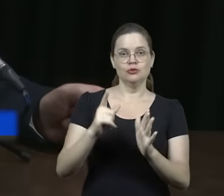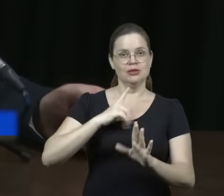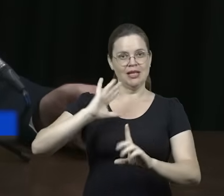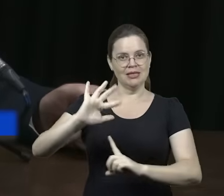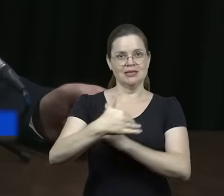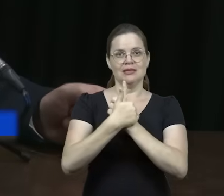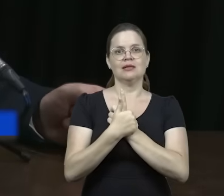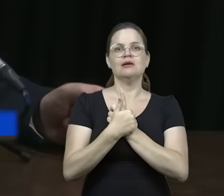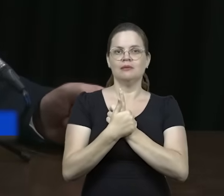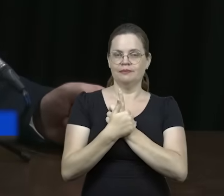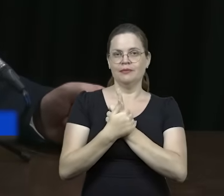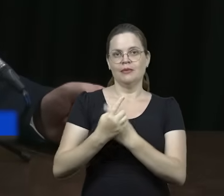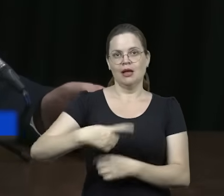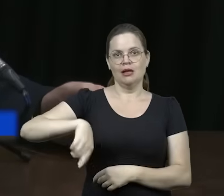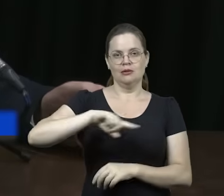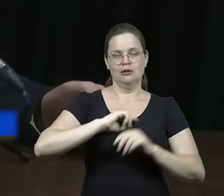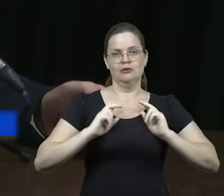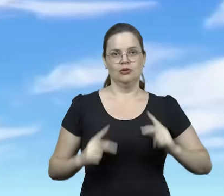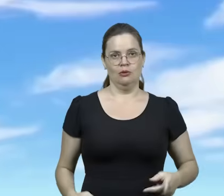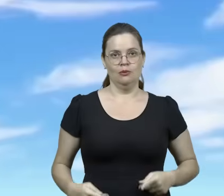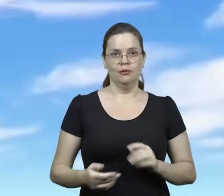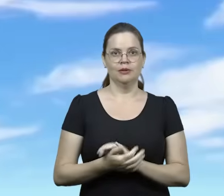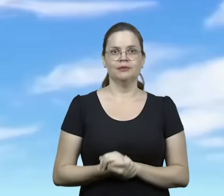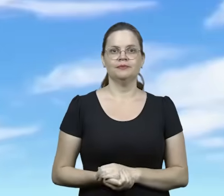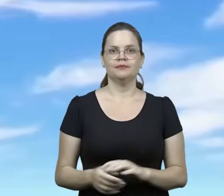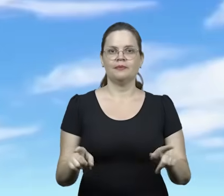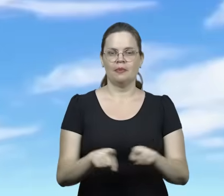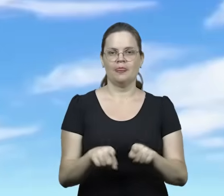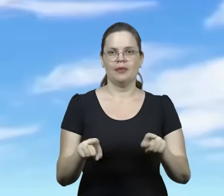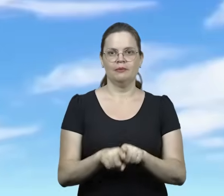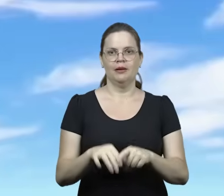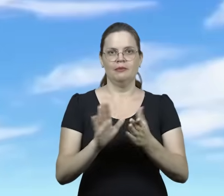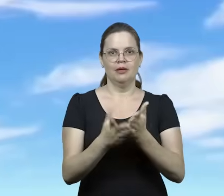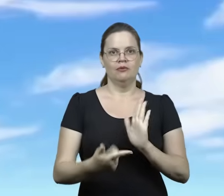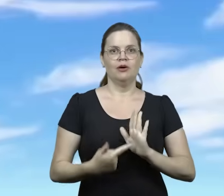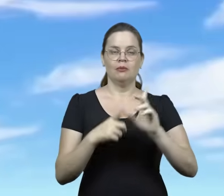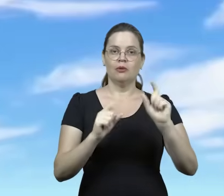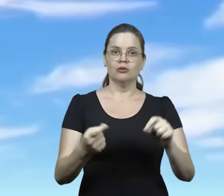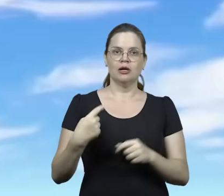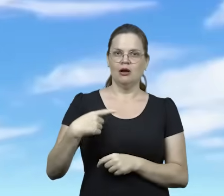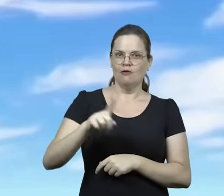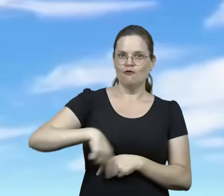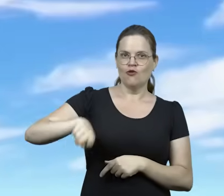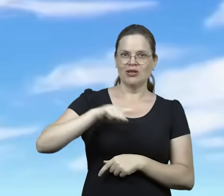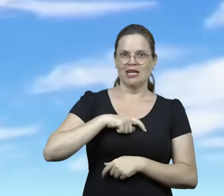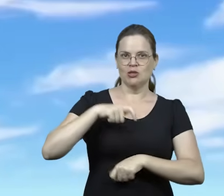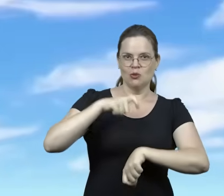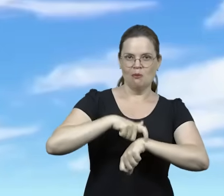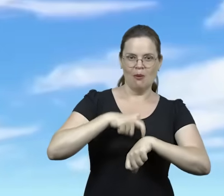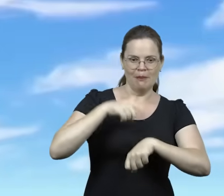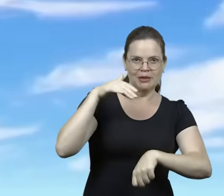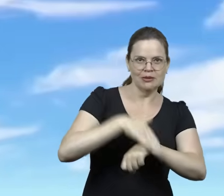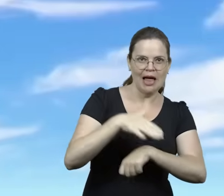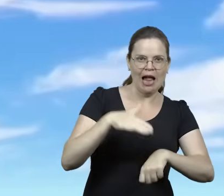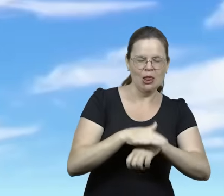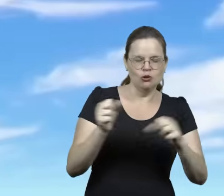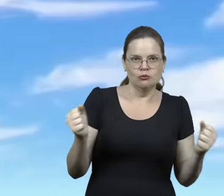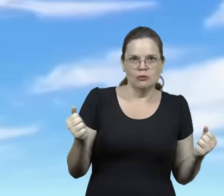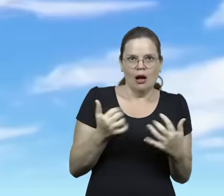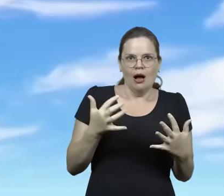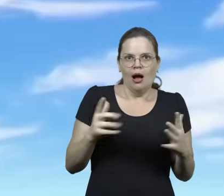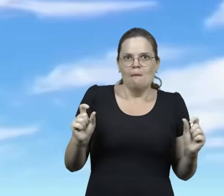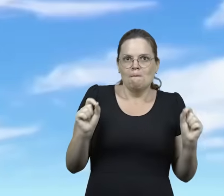para dar ao homem. E aqui a palavra: não temerás espanto noturno, nem seta que voe de